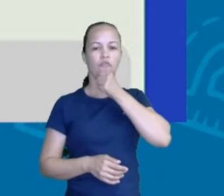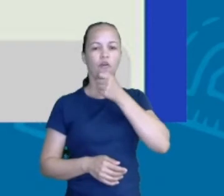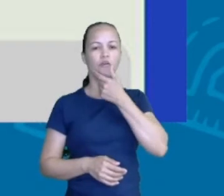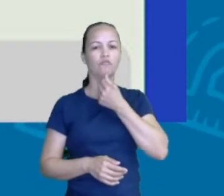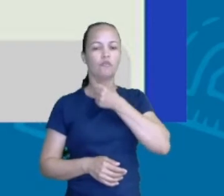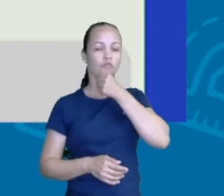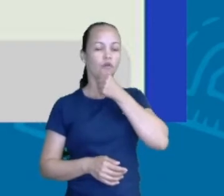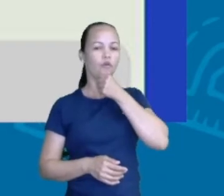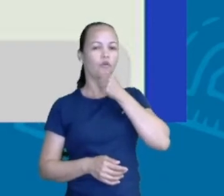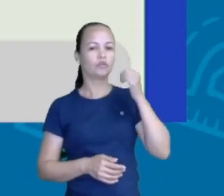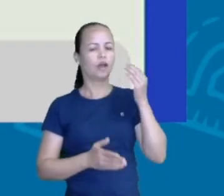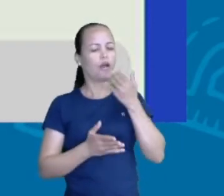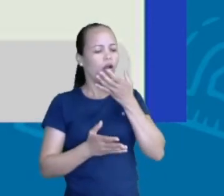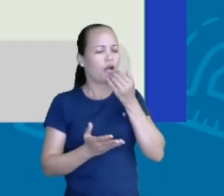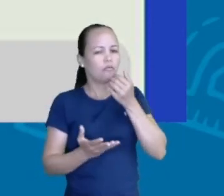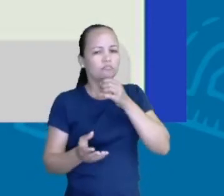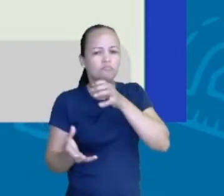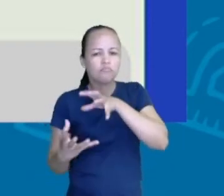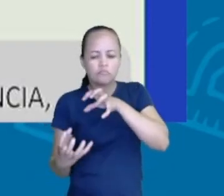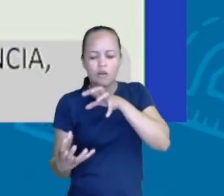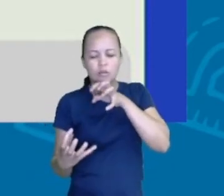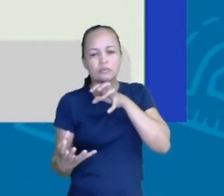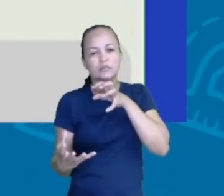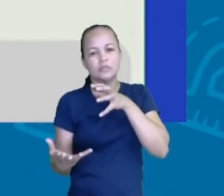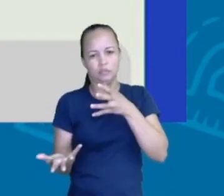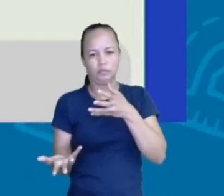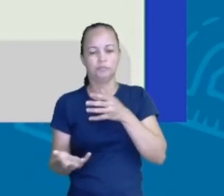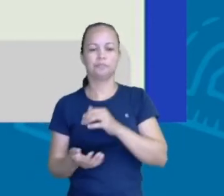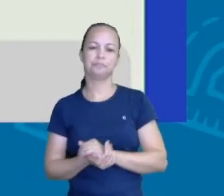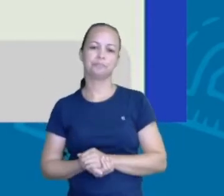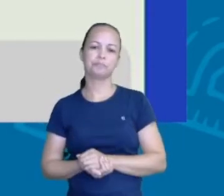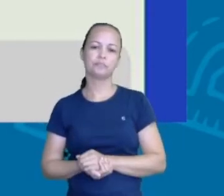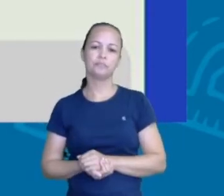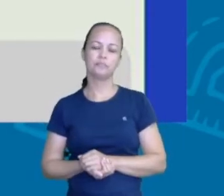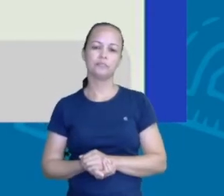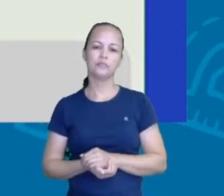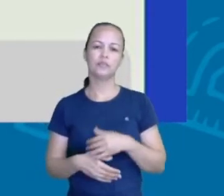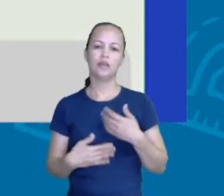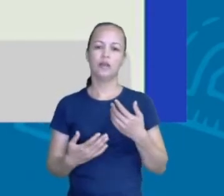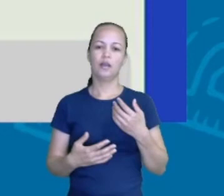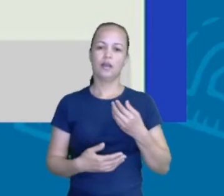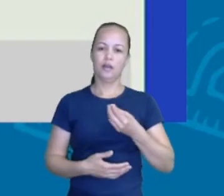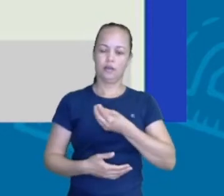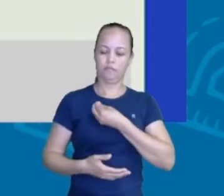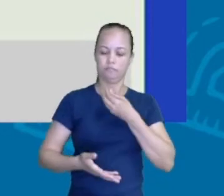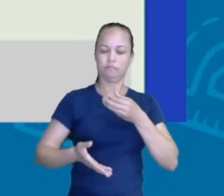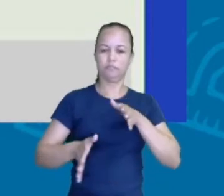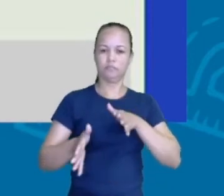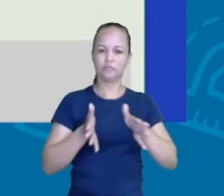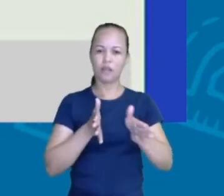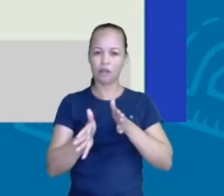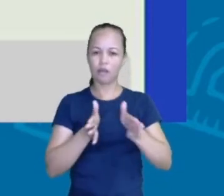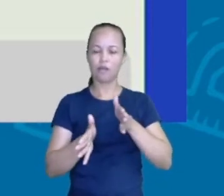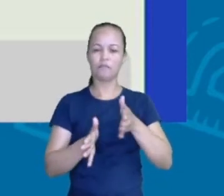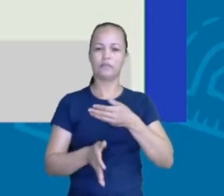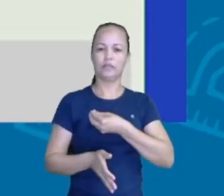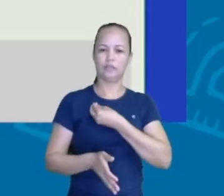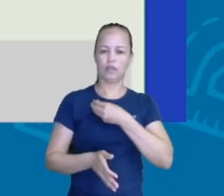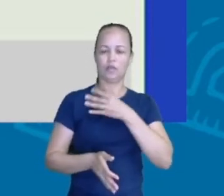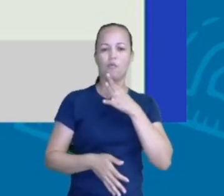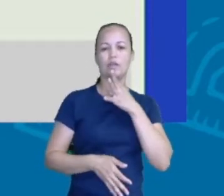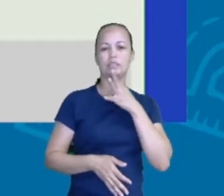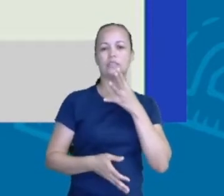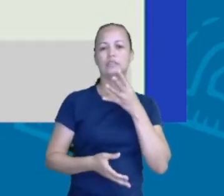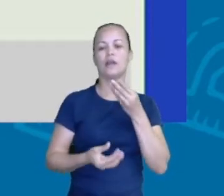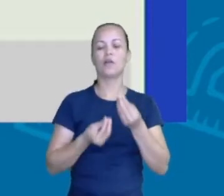da velhice, é uma idosinha, um idosinho. As fases da vida são conhecidas